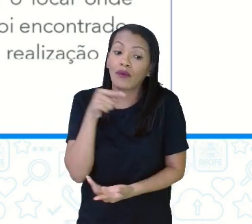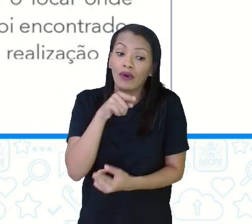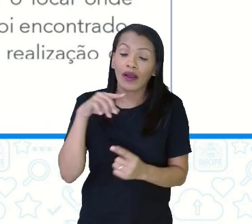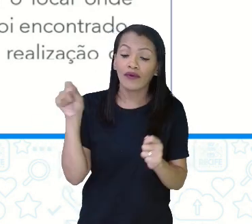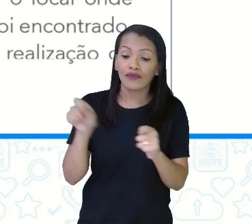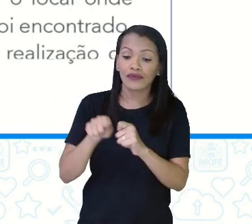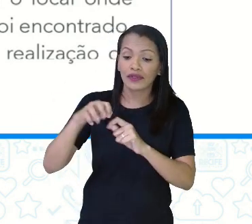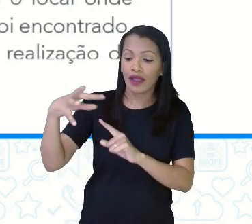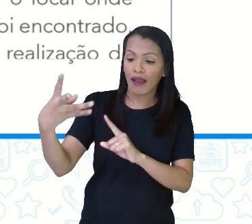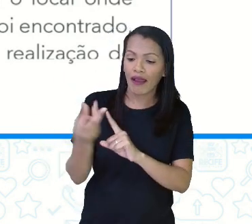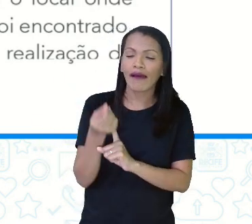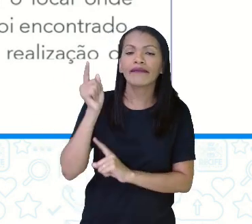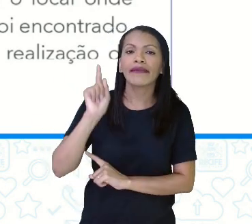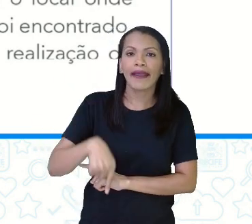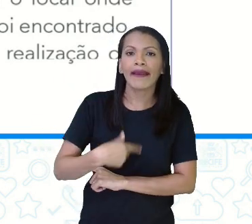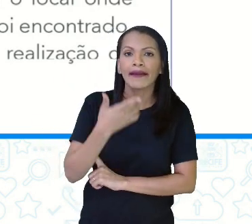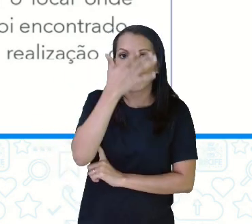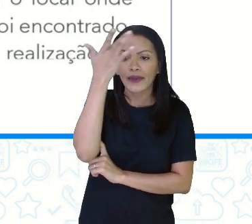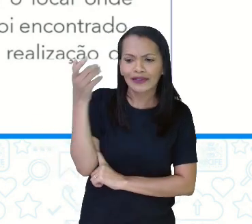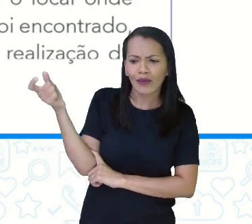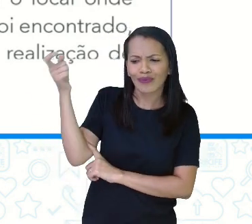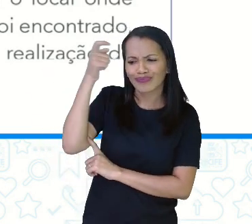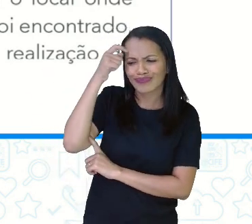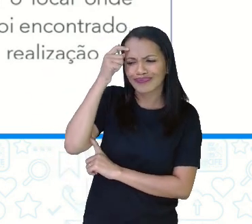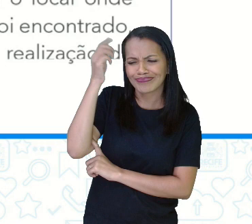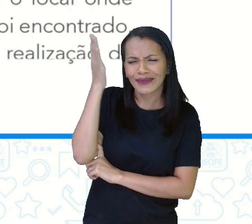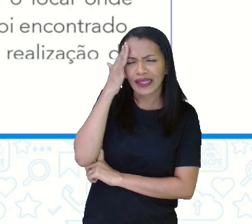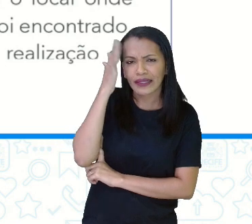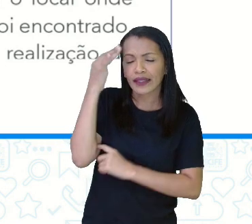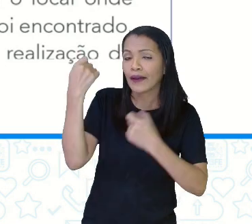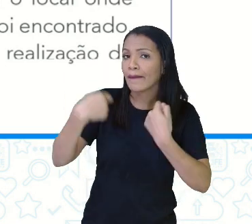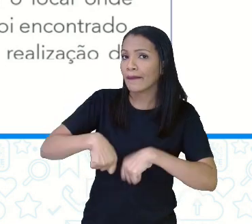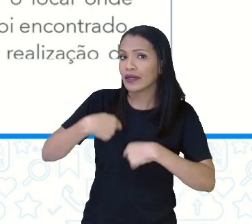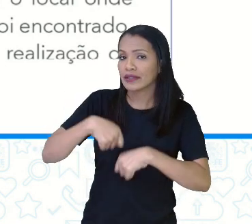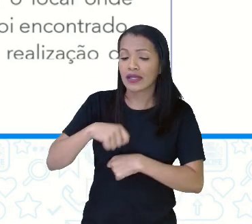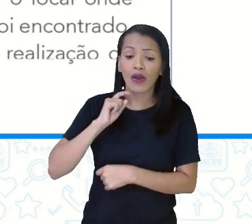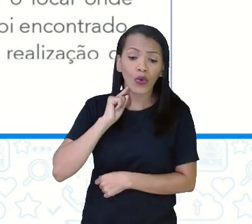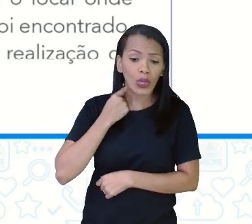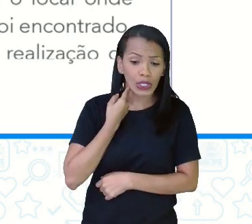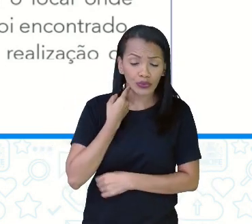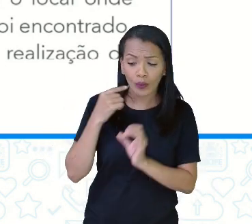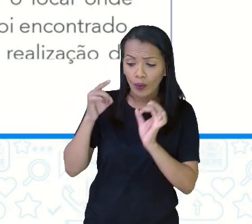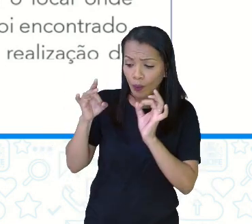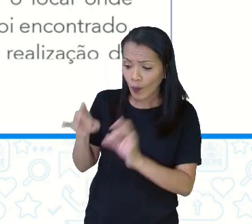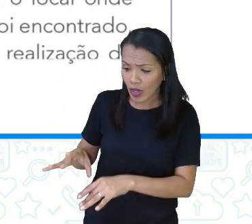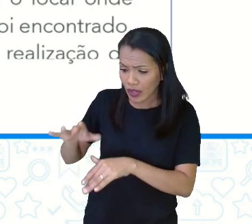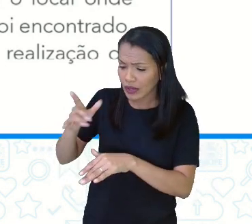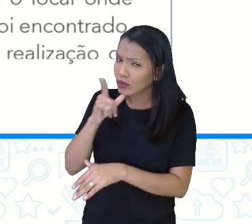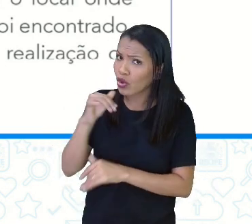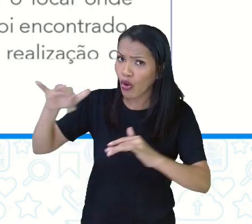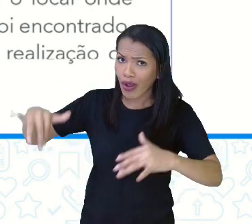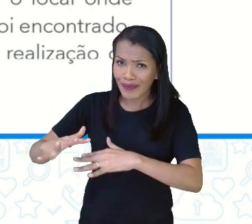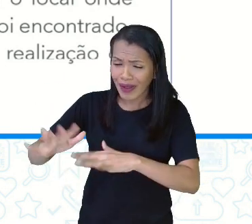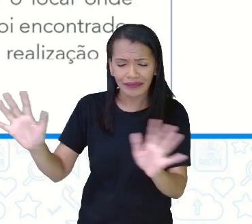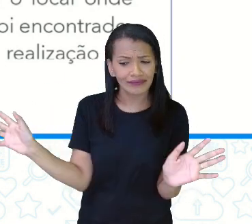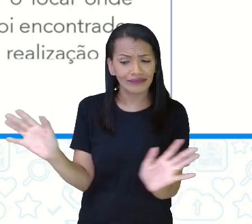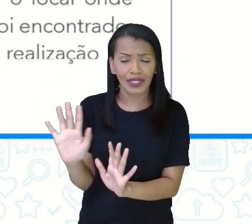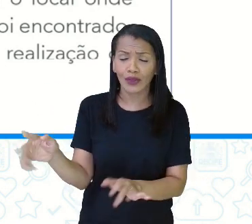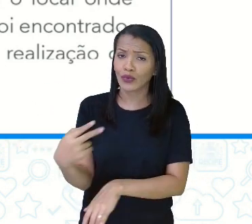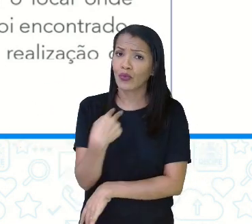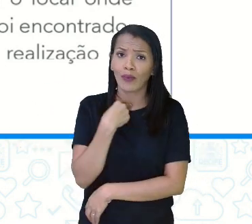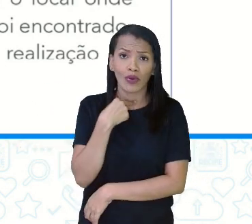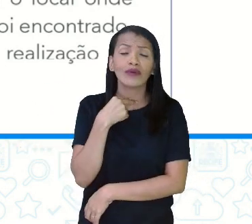sobre a importância de descartar o lixo corretamente, para que ele não vá parar nesses lugares. Para montar